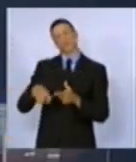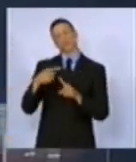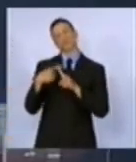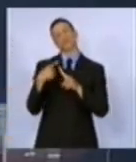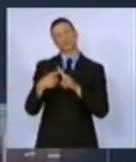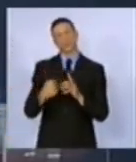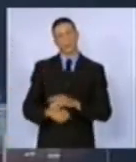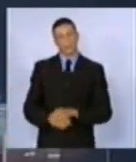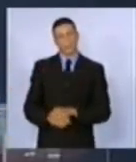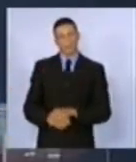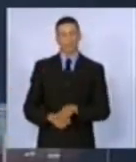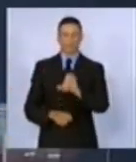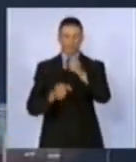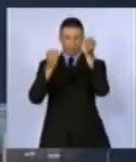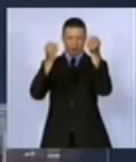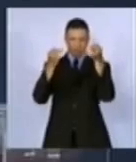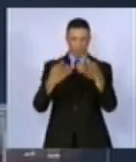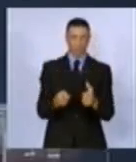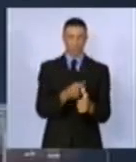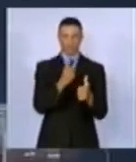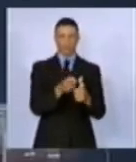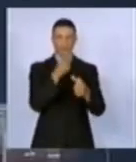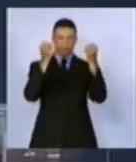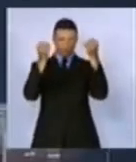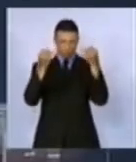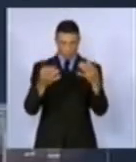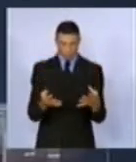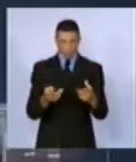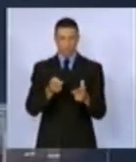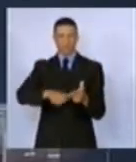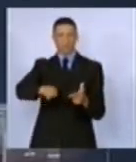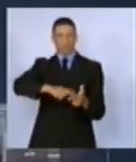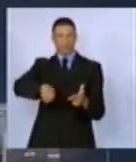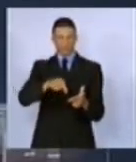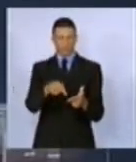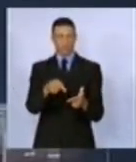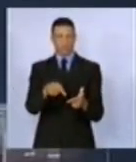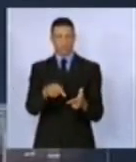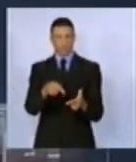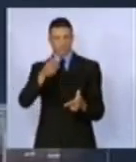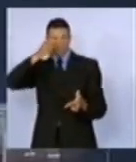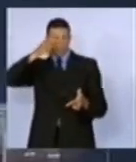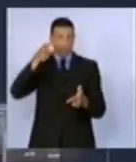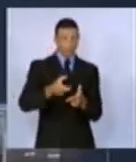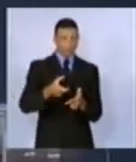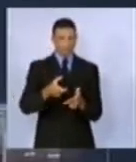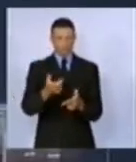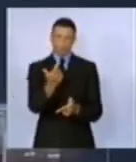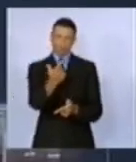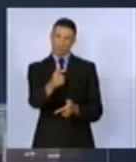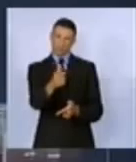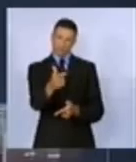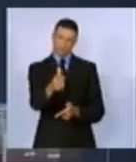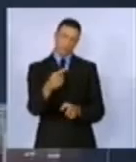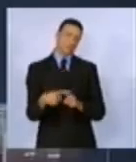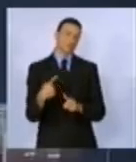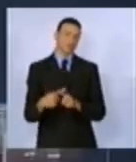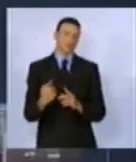no primeiro momento eh esse problema não tá sendo tão visto porque eh